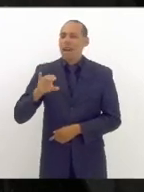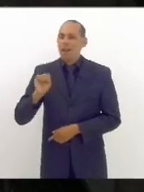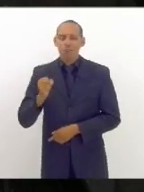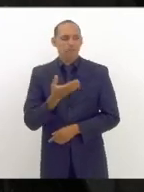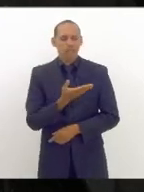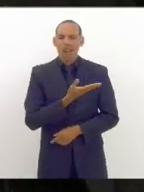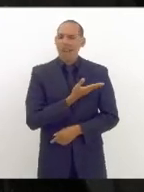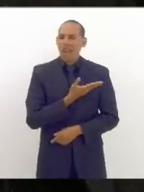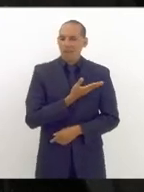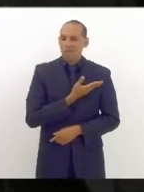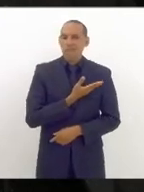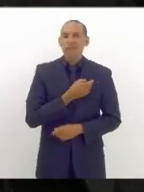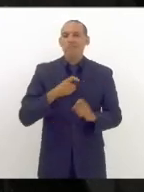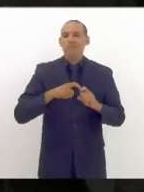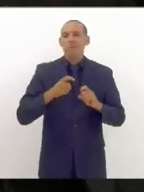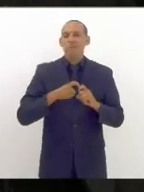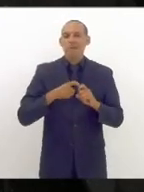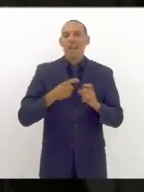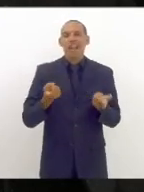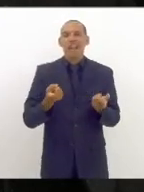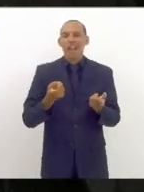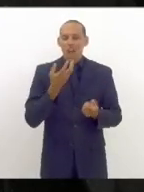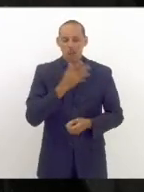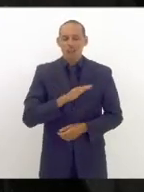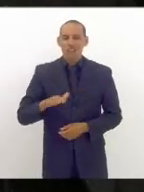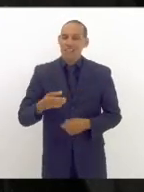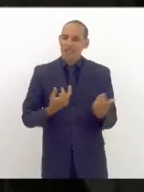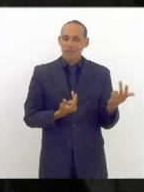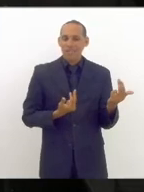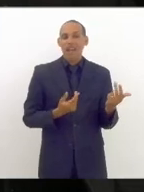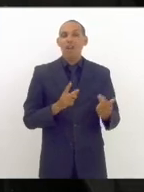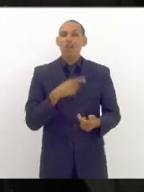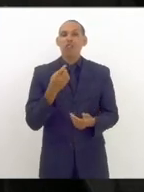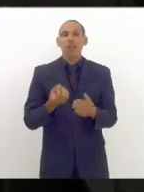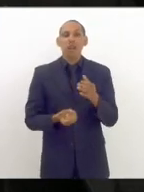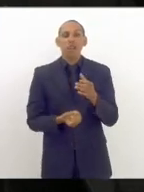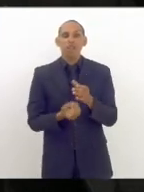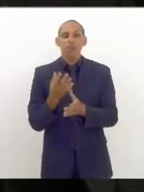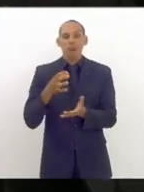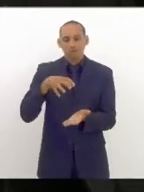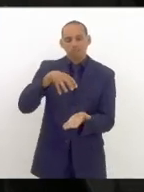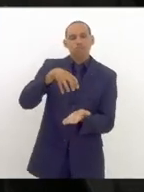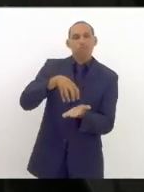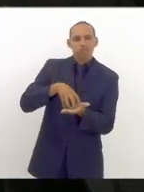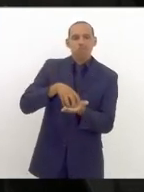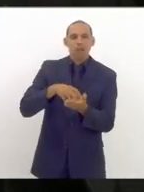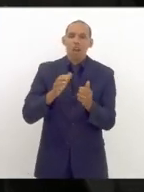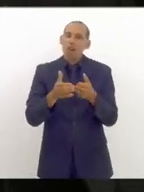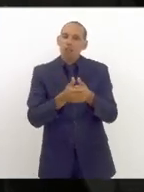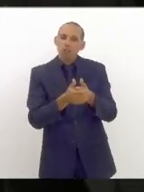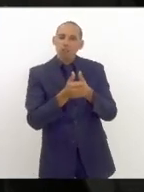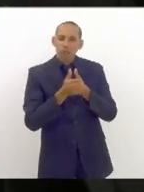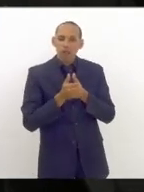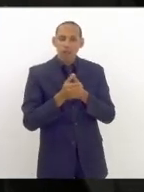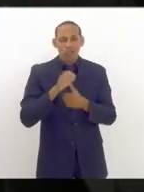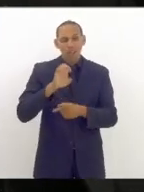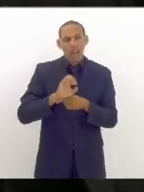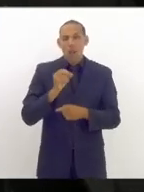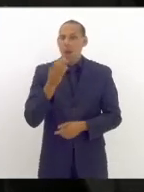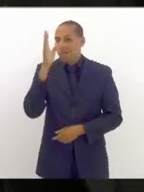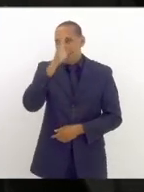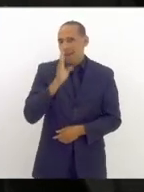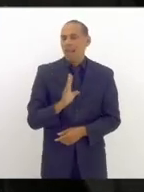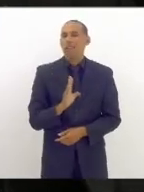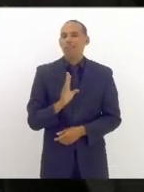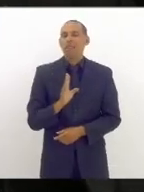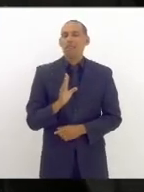vida inteira, ortopedista como eu, montamos o primeiro centro de acolhimento às gestantes com Zika vírus, do Estado, talvez do Brasil,